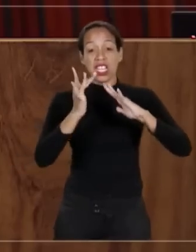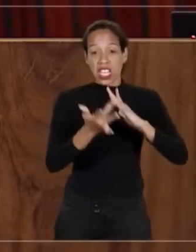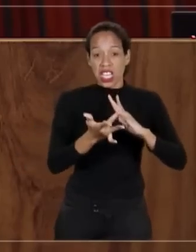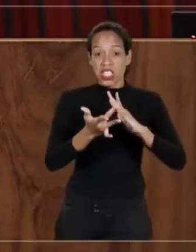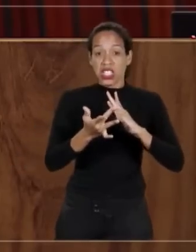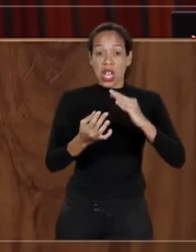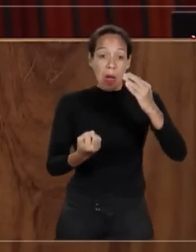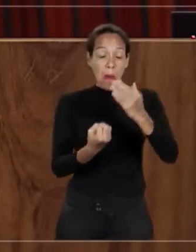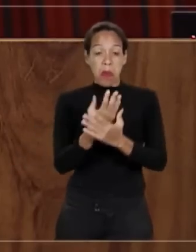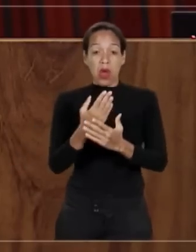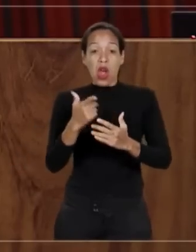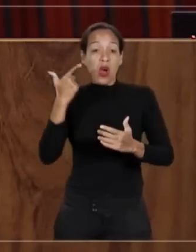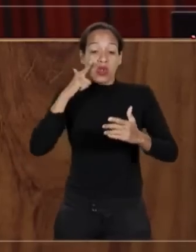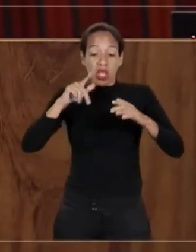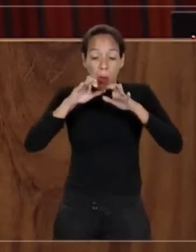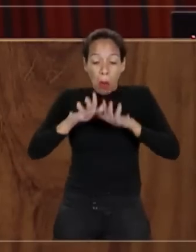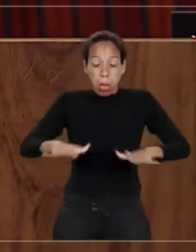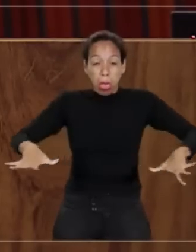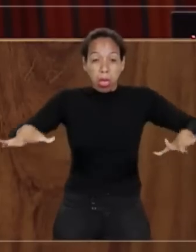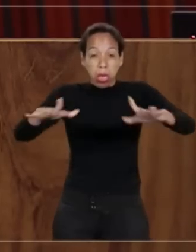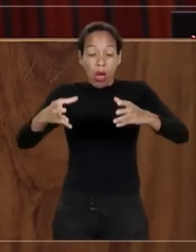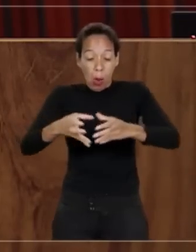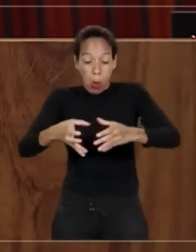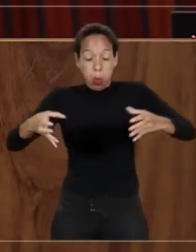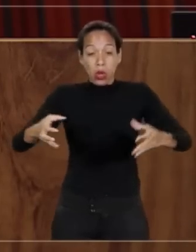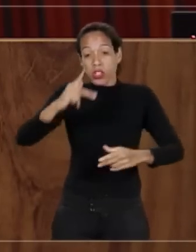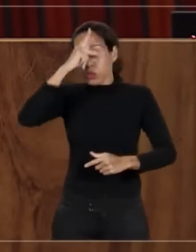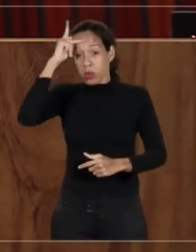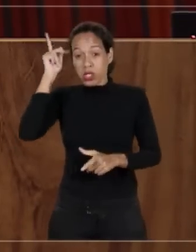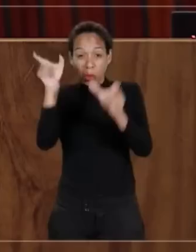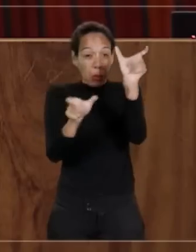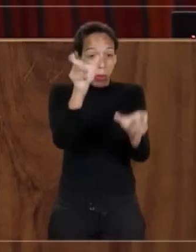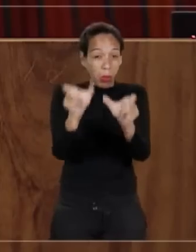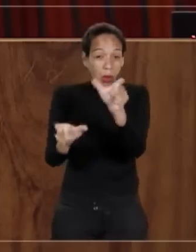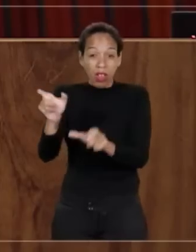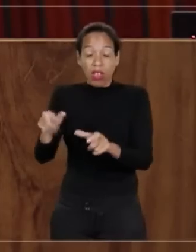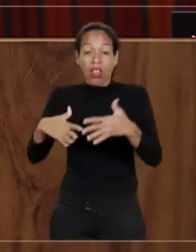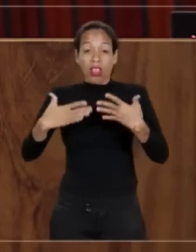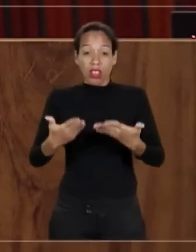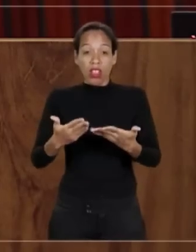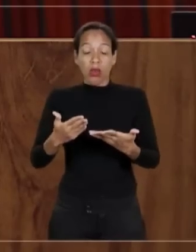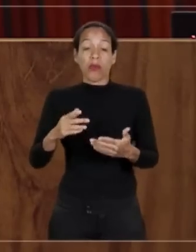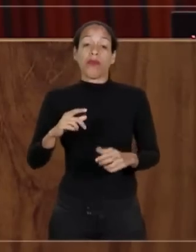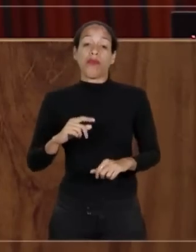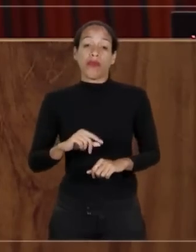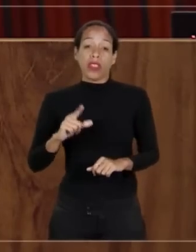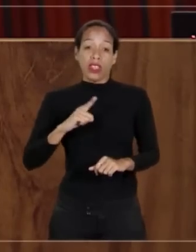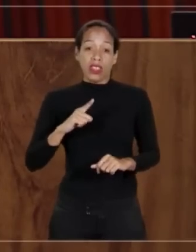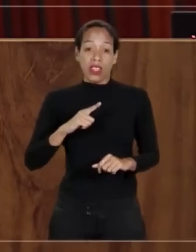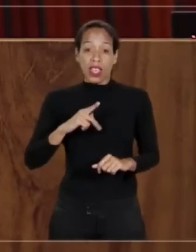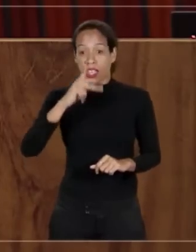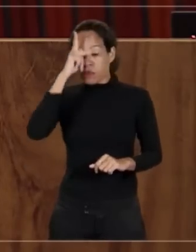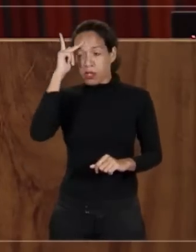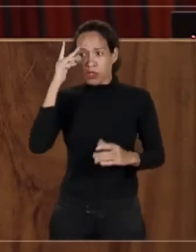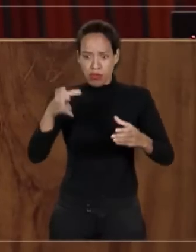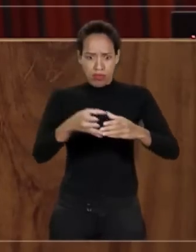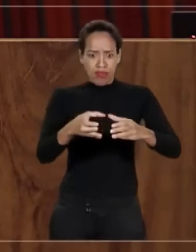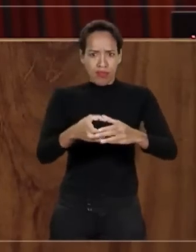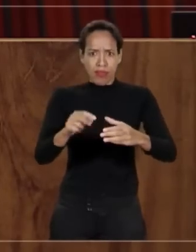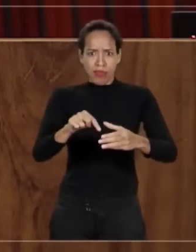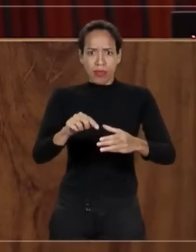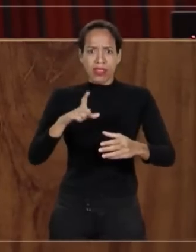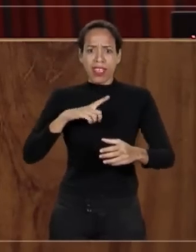investigado, alcançando público amplo. Além disso, outros fatores, como os motivos para que a plateia fosse composta